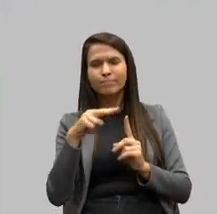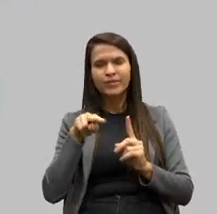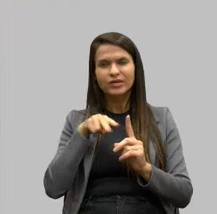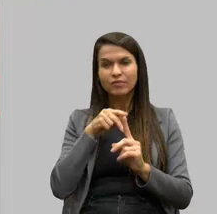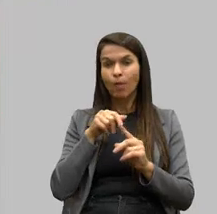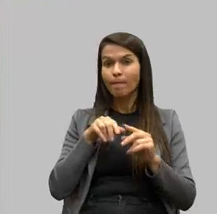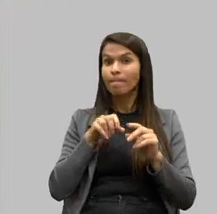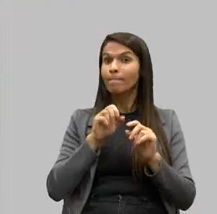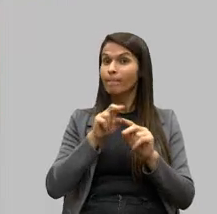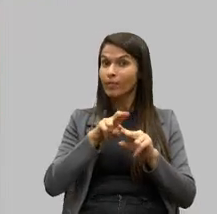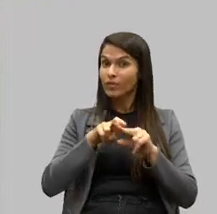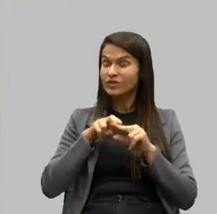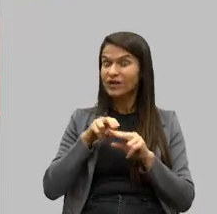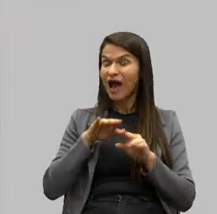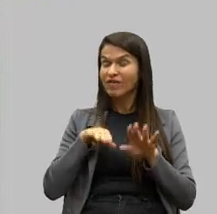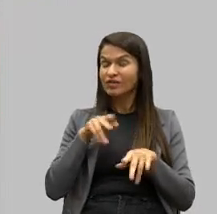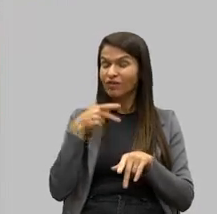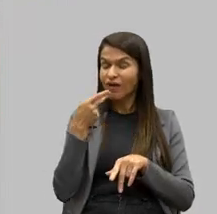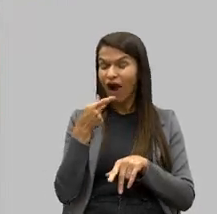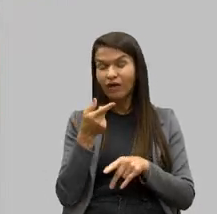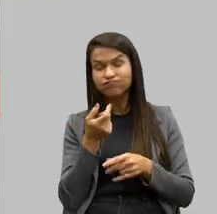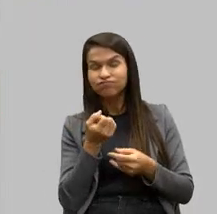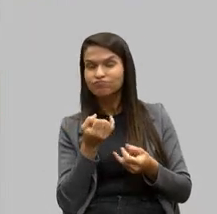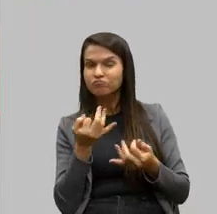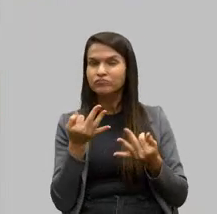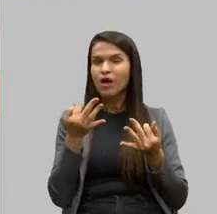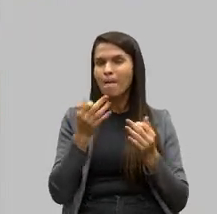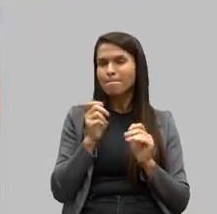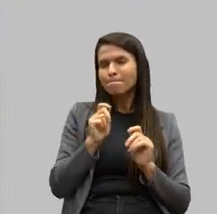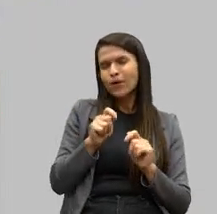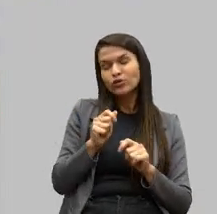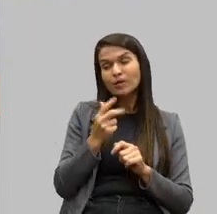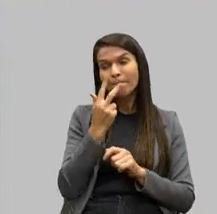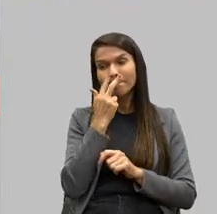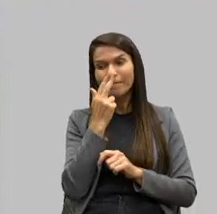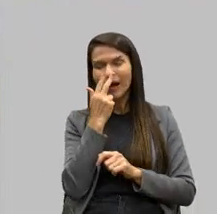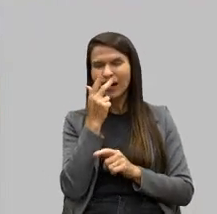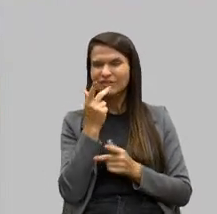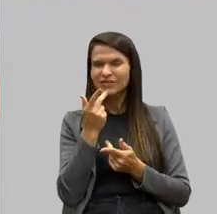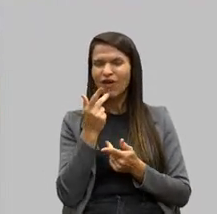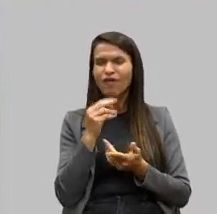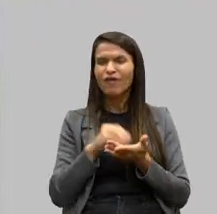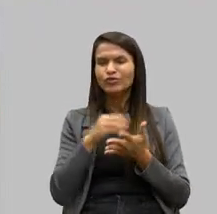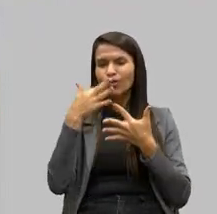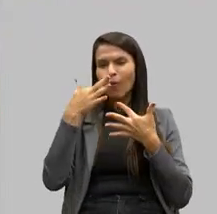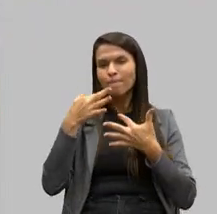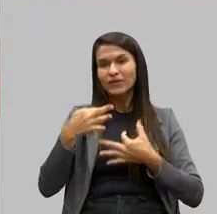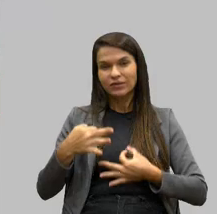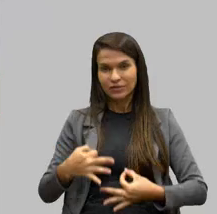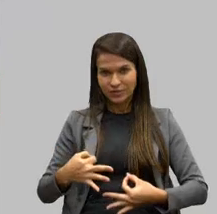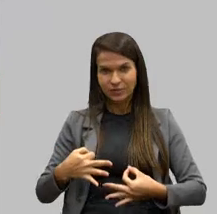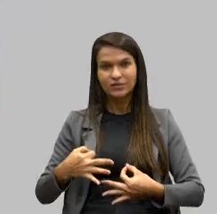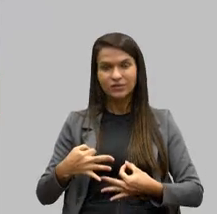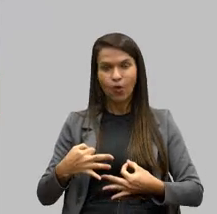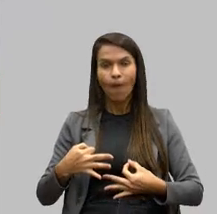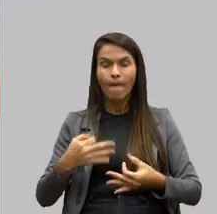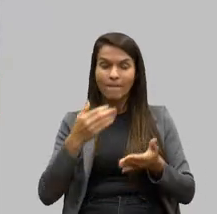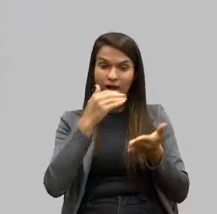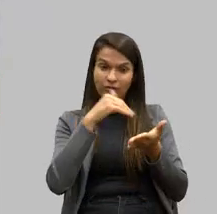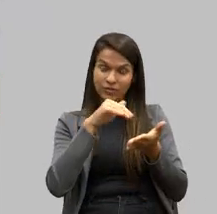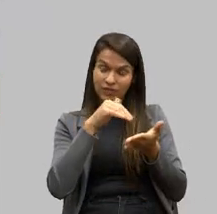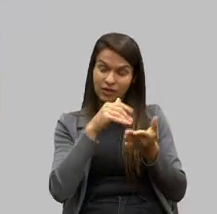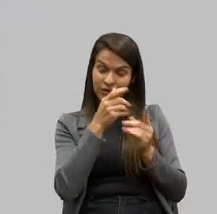vezes eu falo algumas coisas e elas podem parecer incompreensíveis para o secretário.